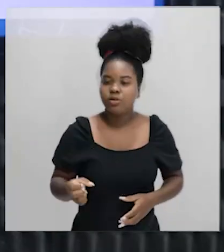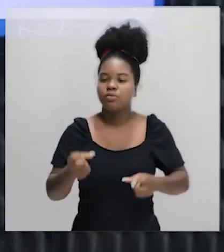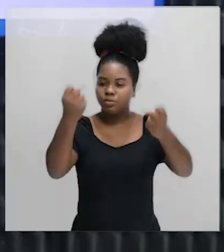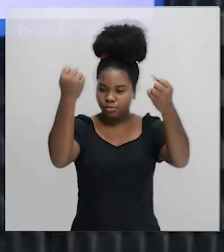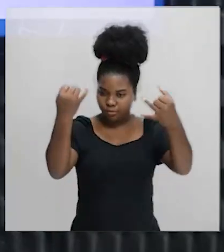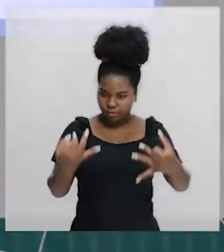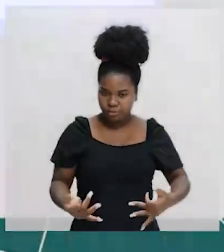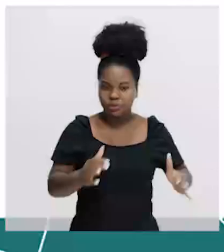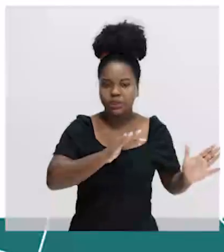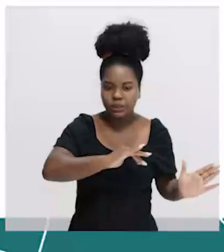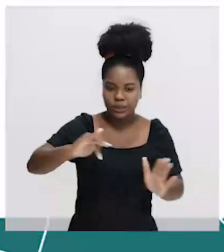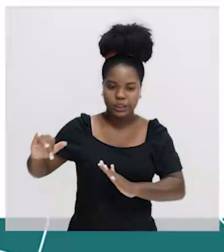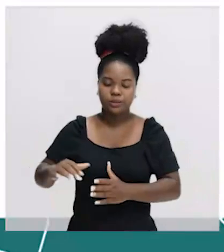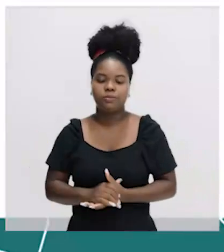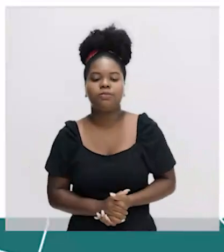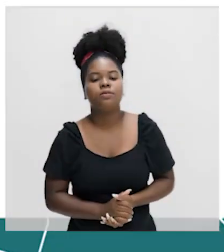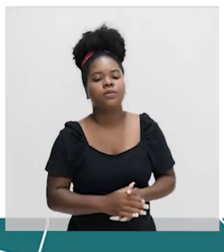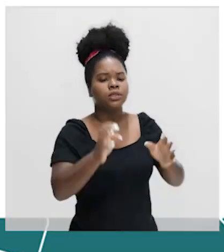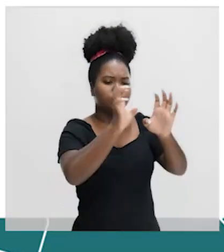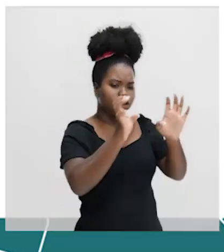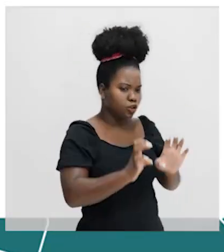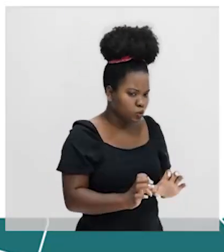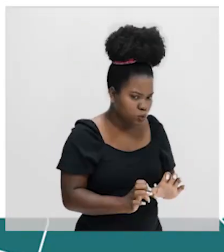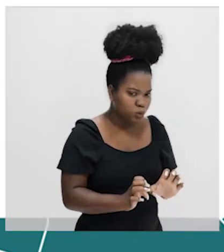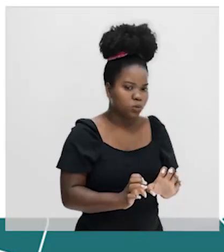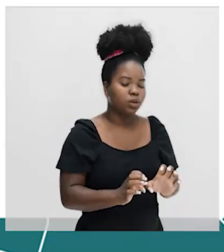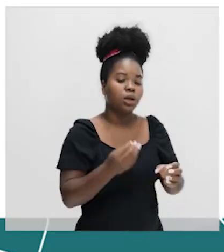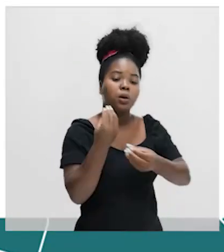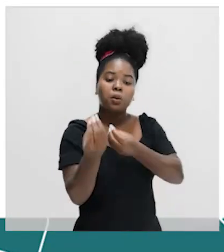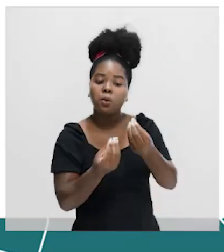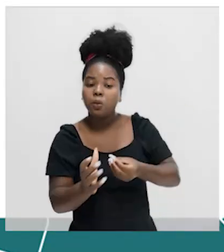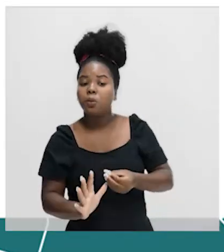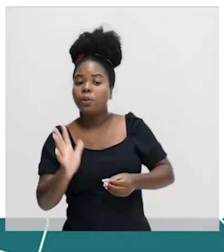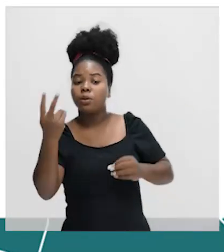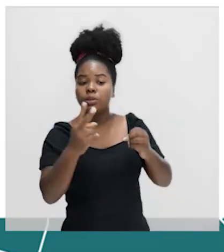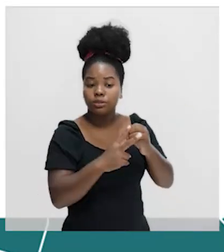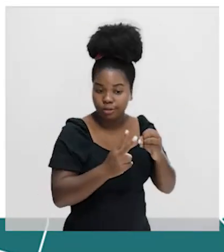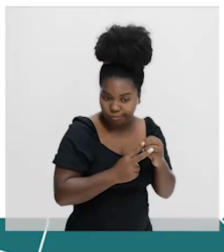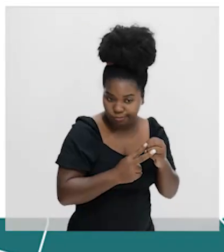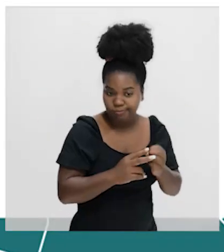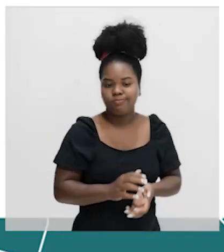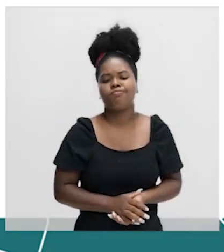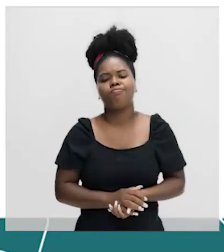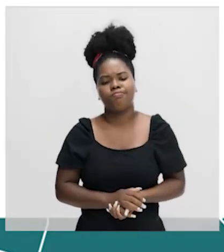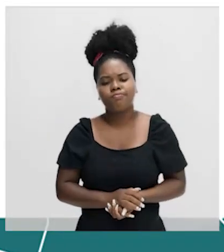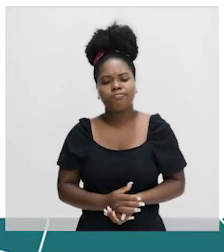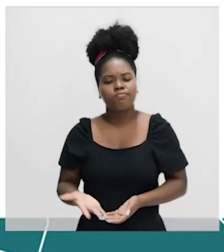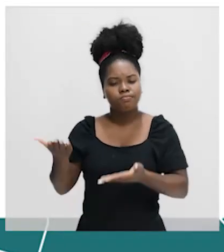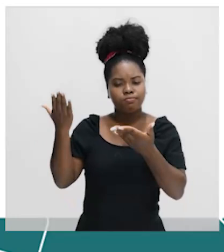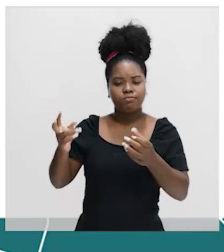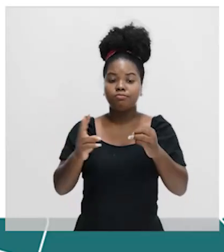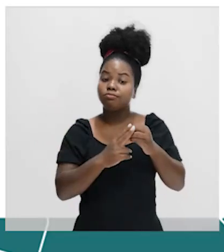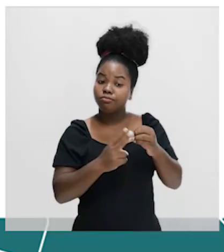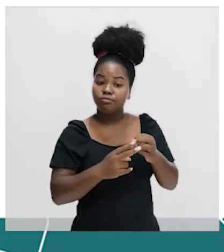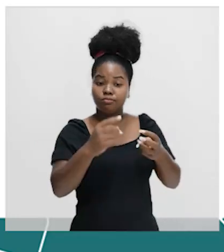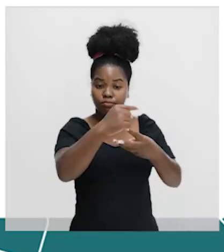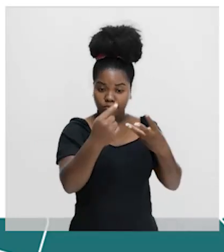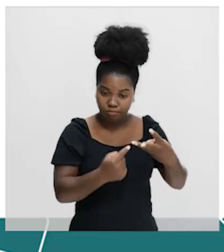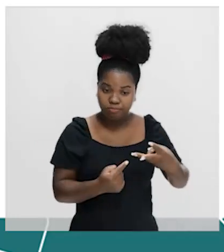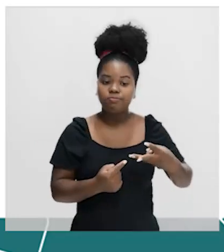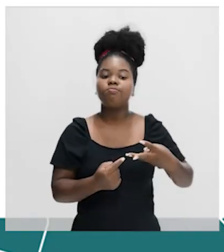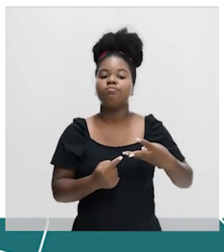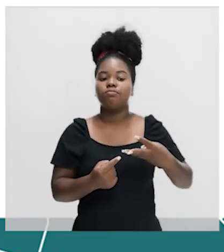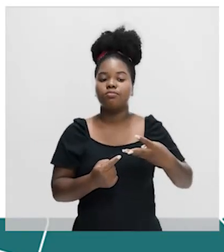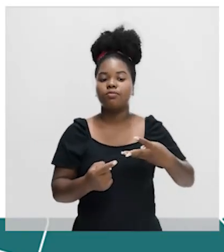variações. Começando falando um pouquinho sobre a estrutura do verbo, né? O verbo é formado por 3